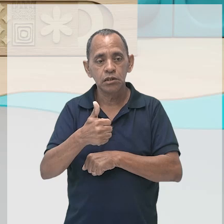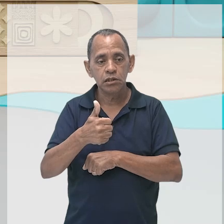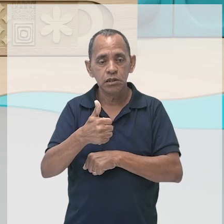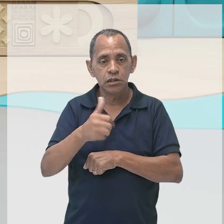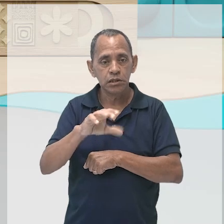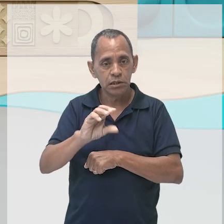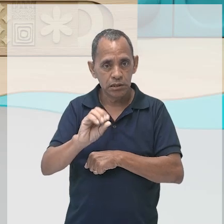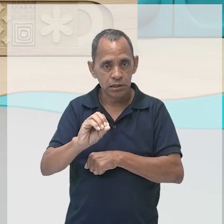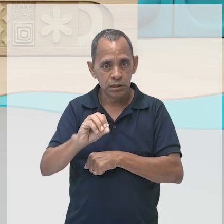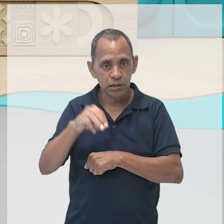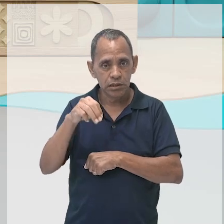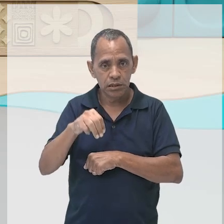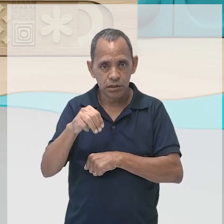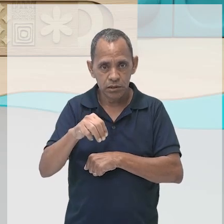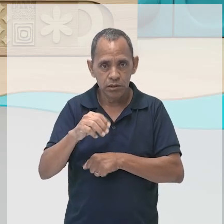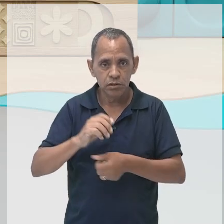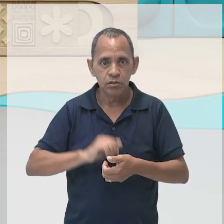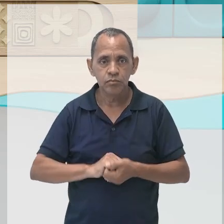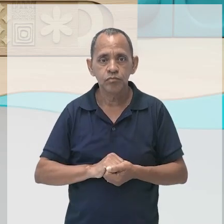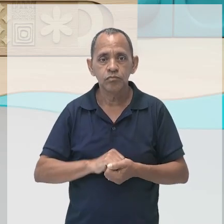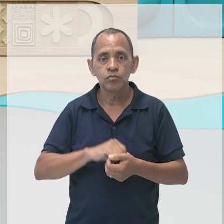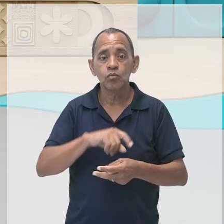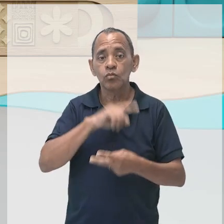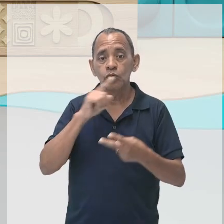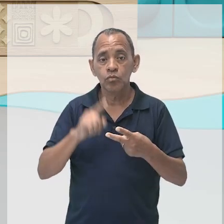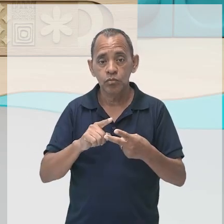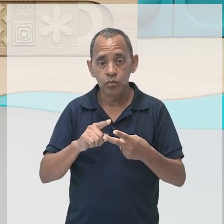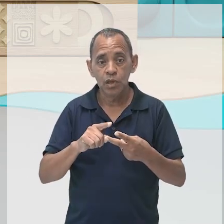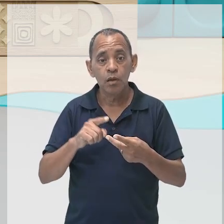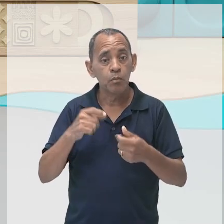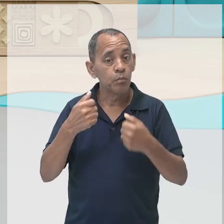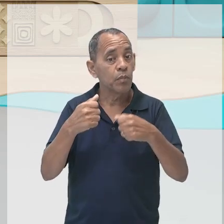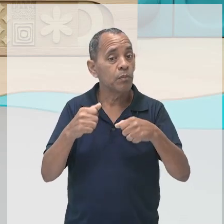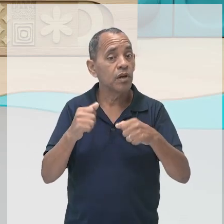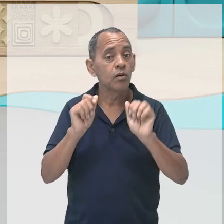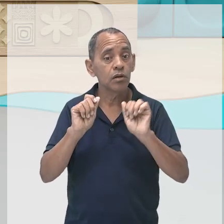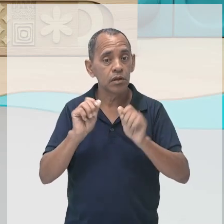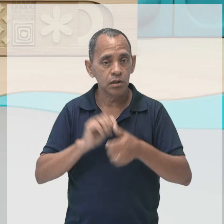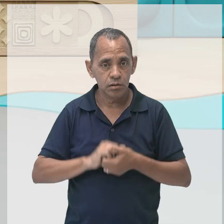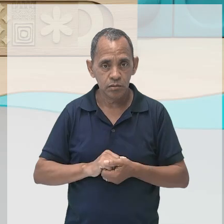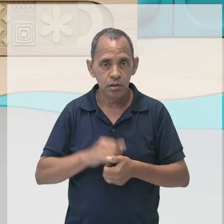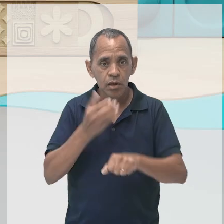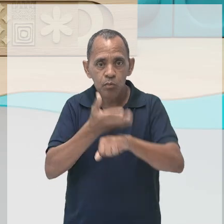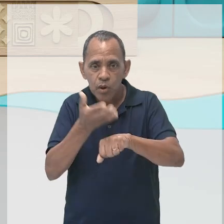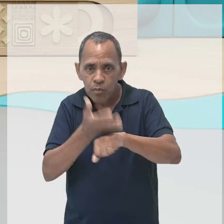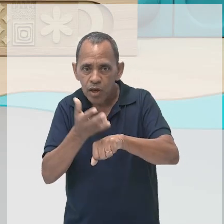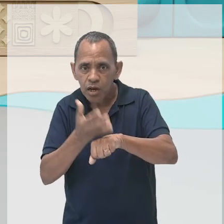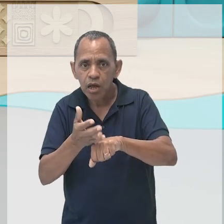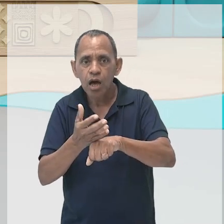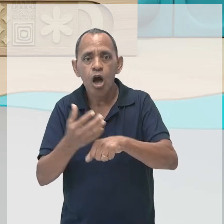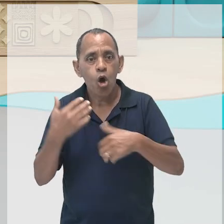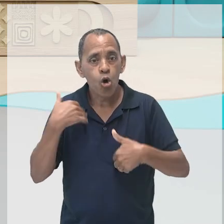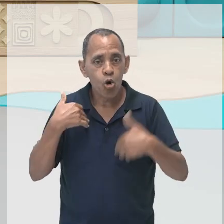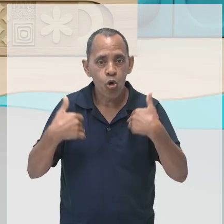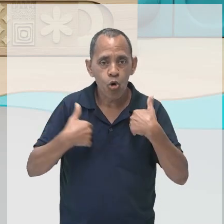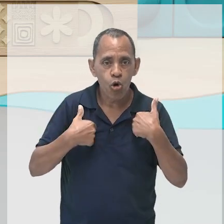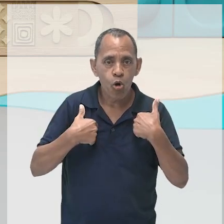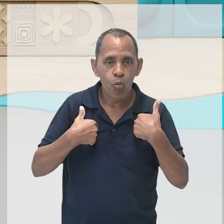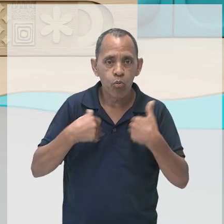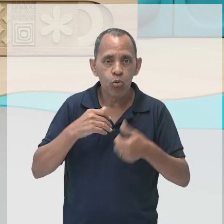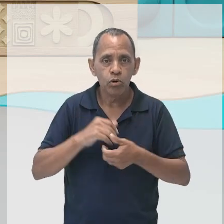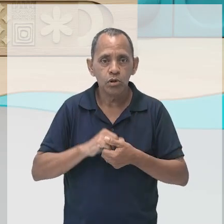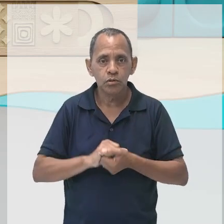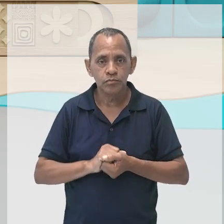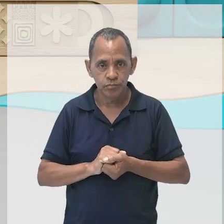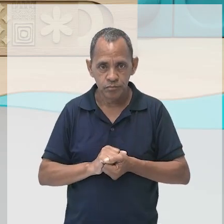propostos para movimentar o seu corpo, para preparar o seu corpo para a aula propriamente dita. A parte principal, que